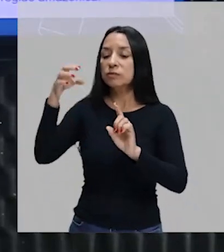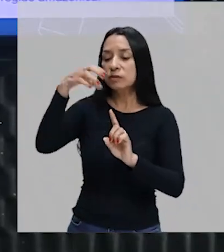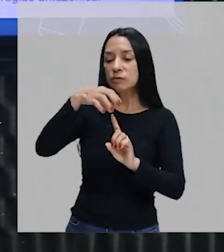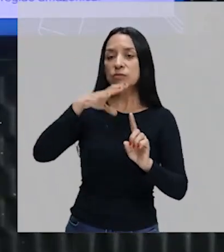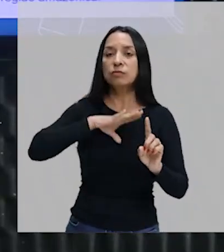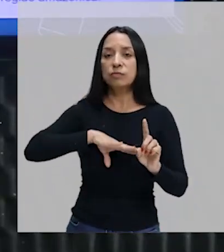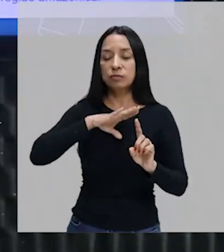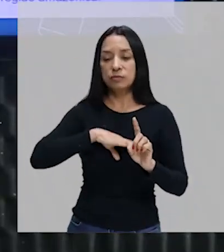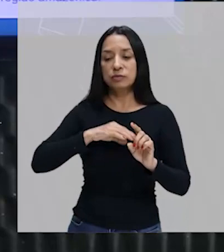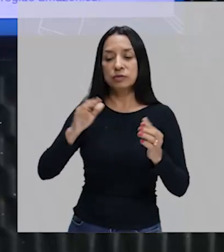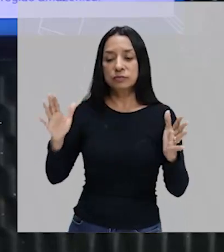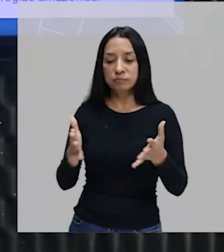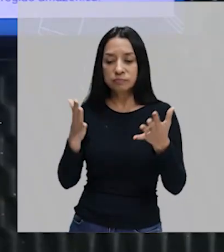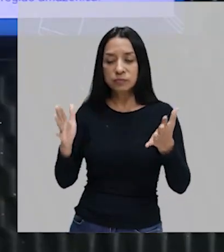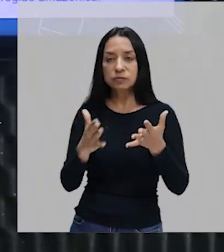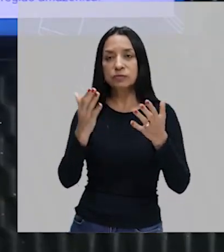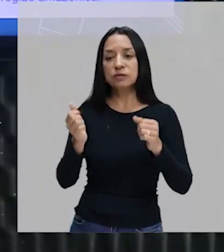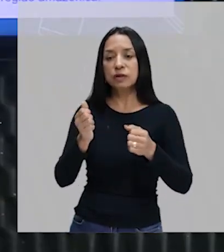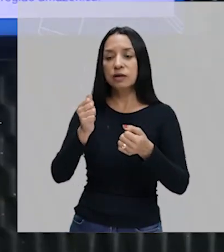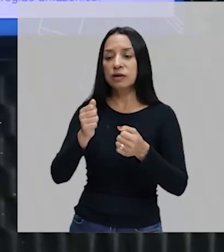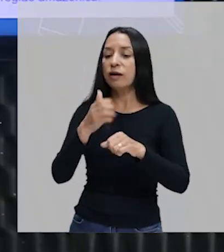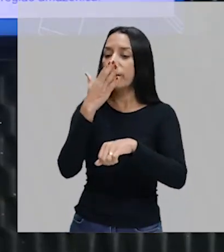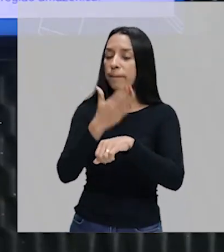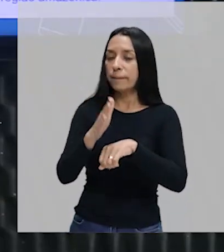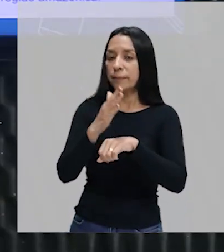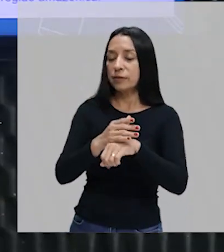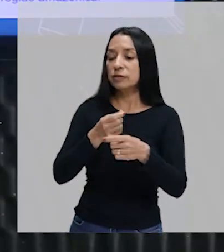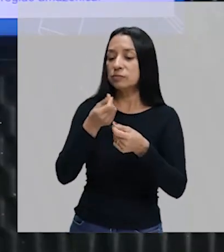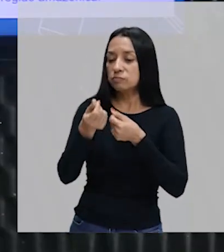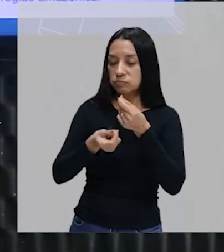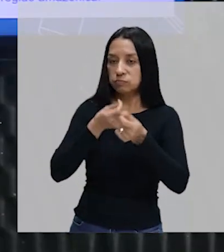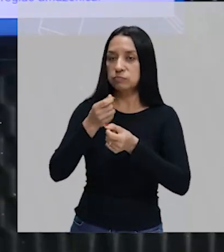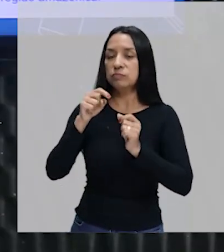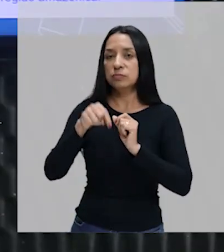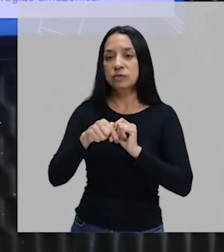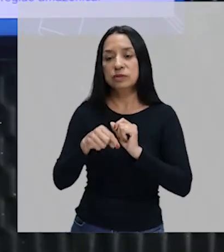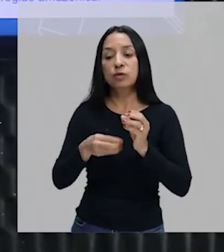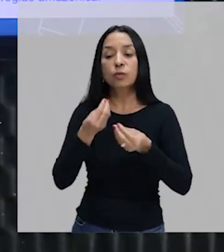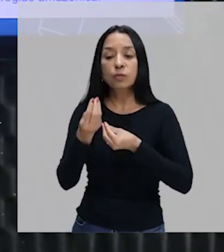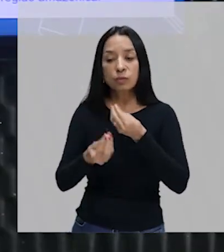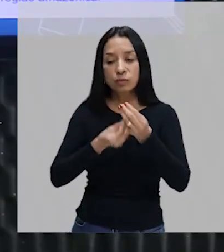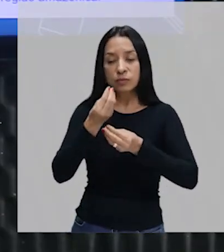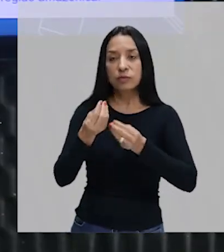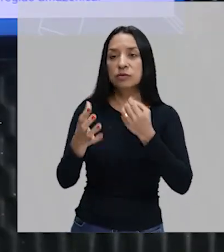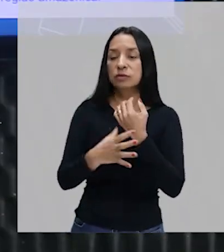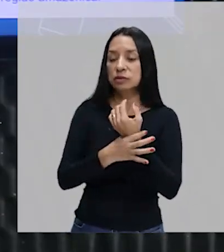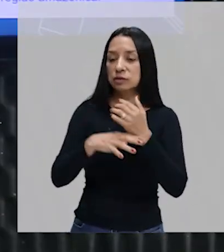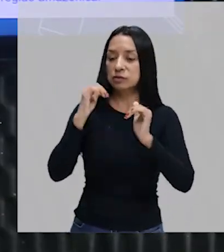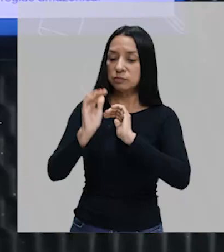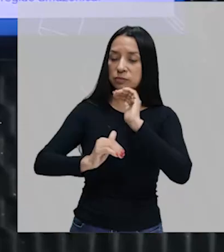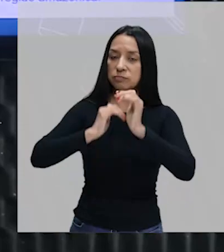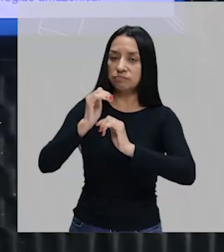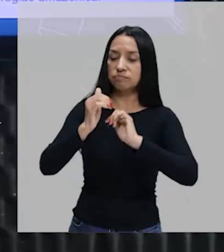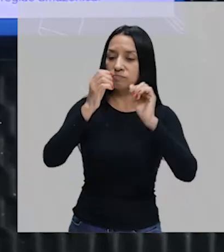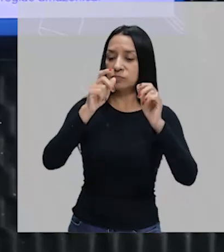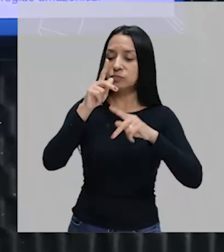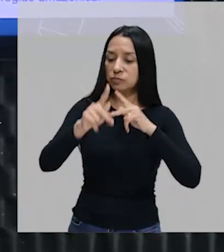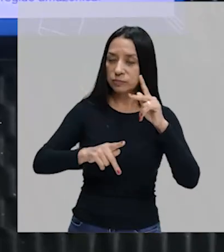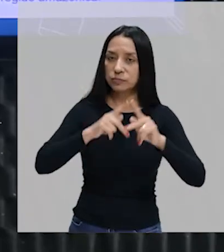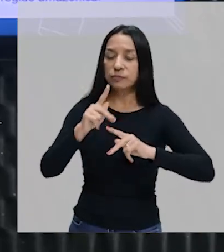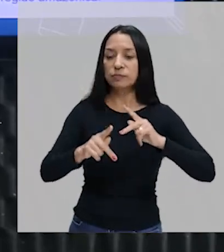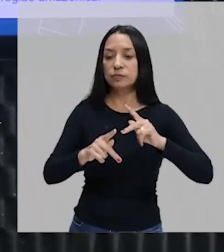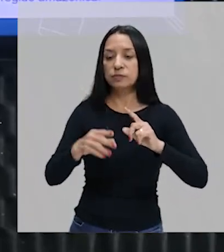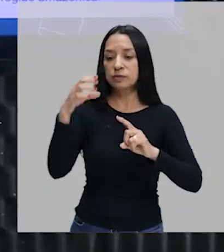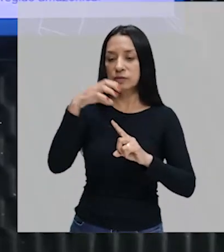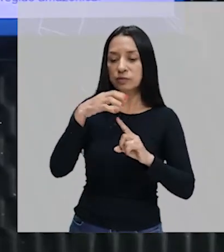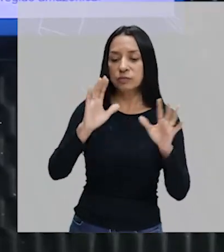também estimular atividades econômicas aqui, como uma forma de garantir o processo de povoamento. A